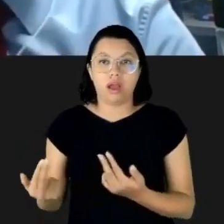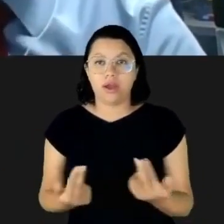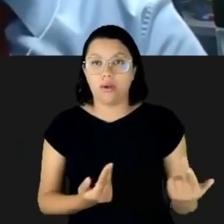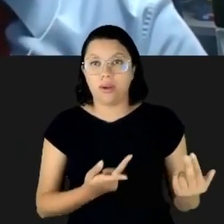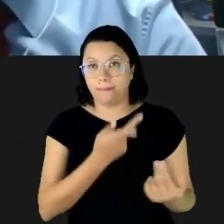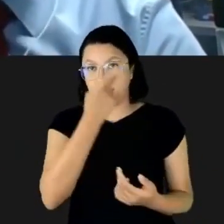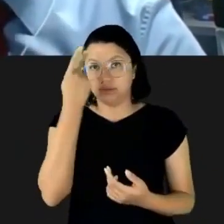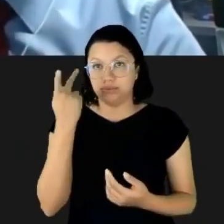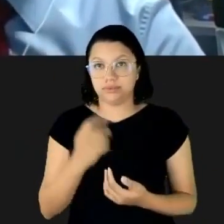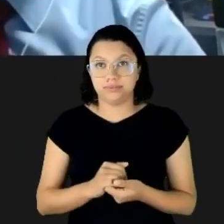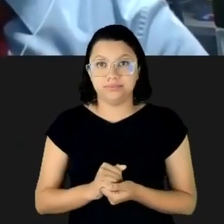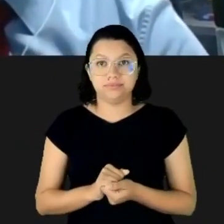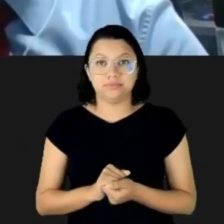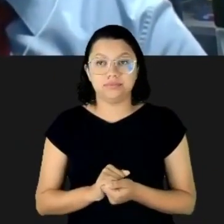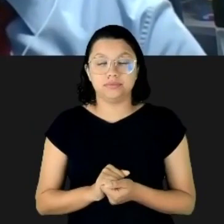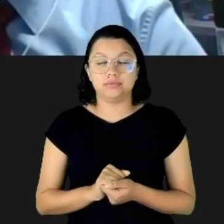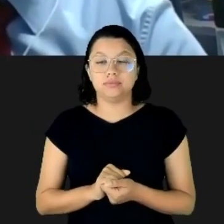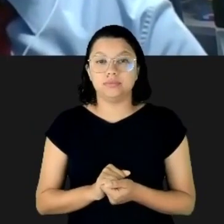pessoa